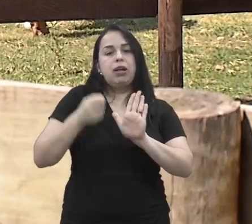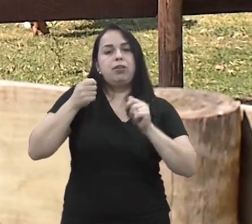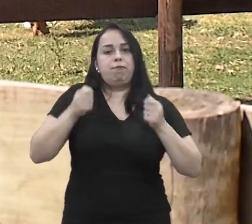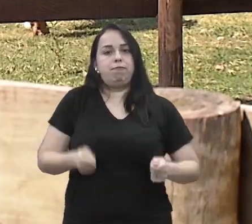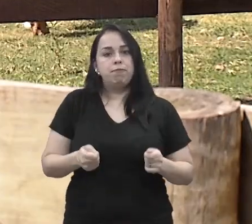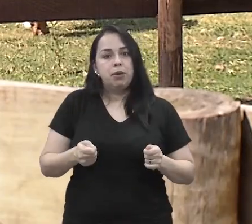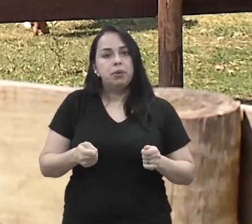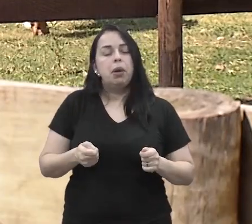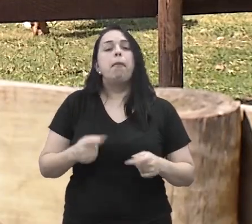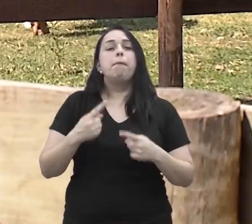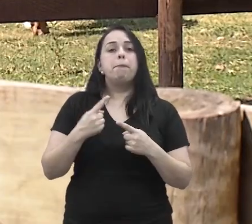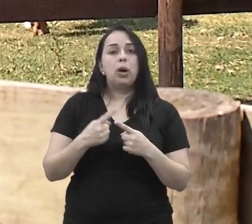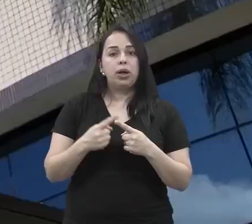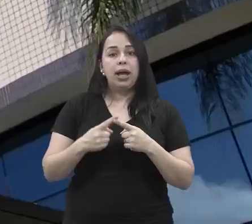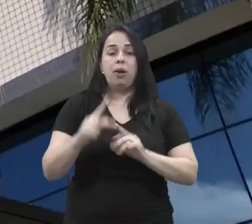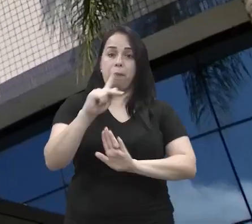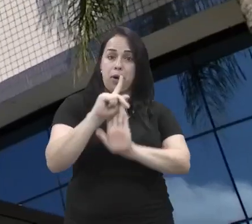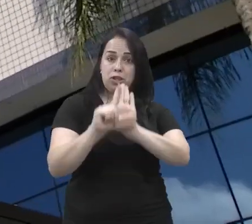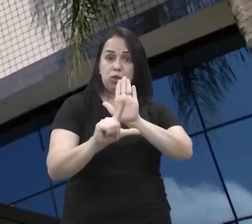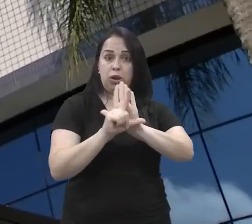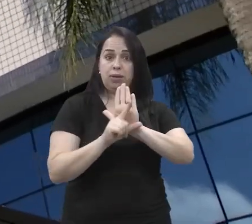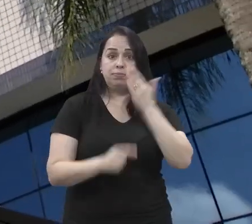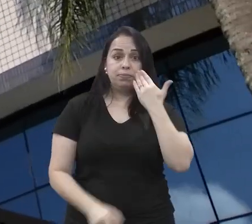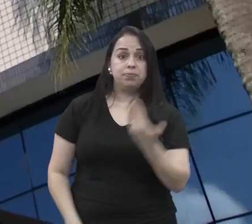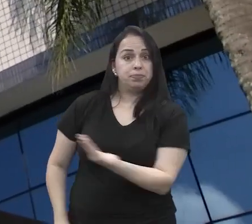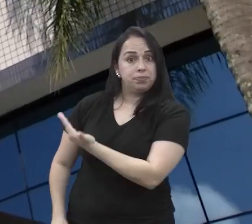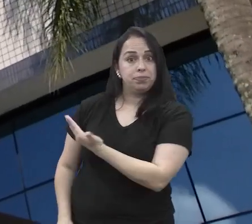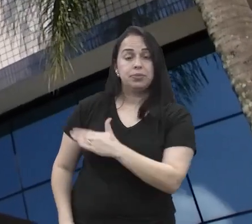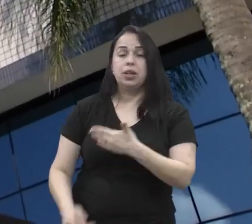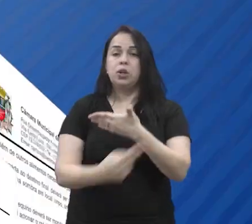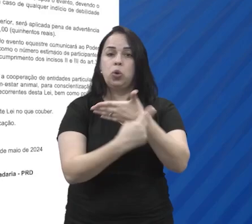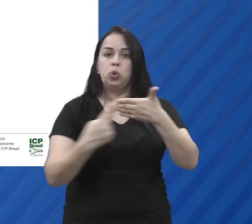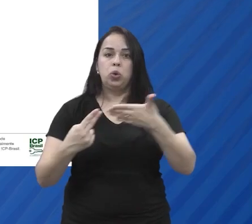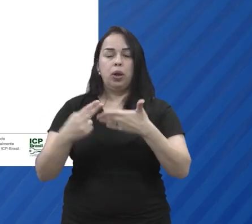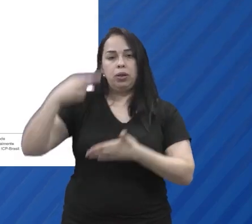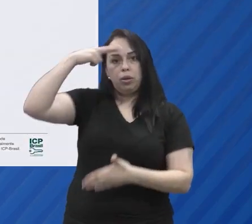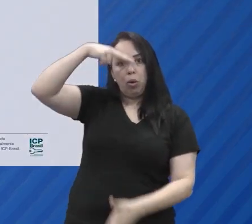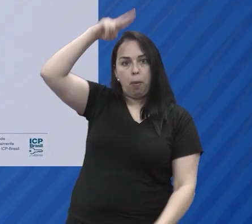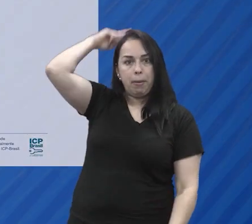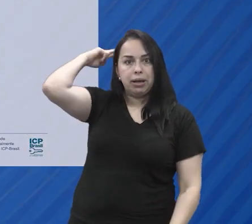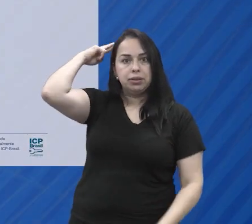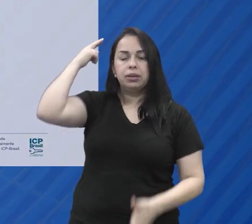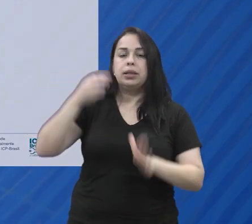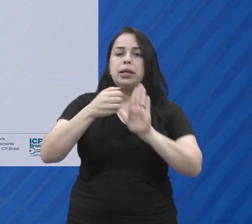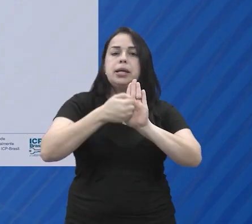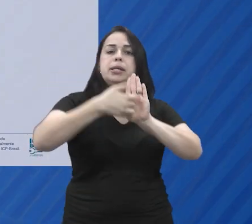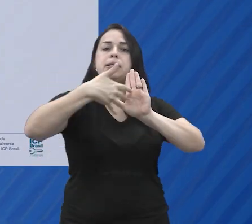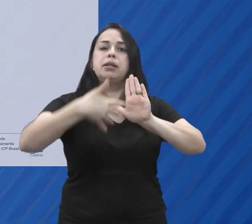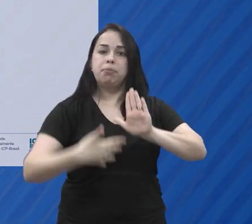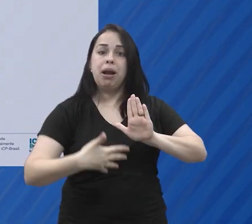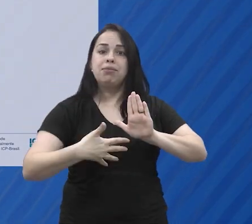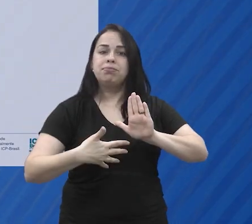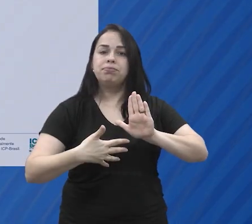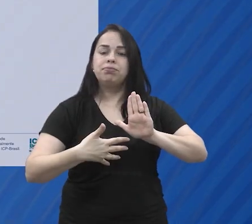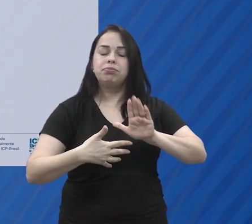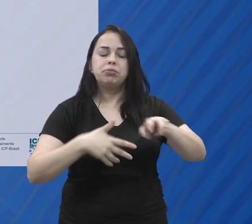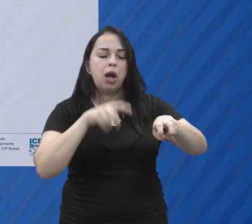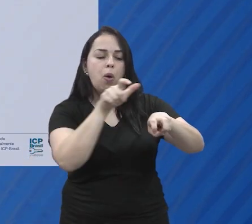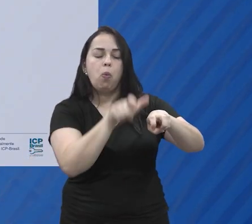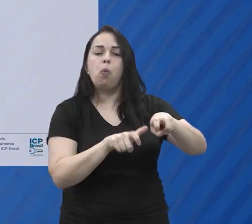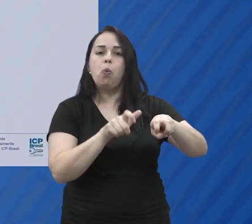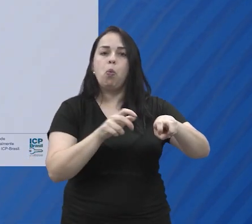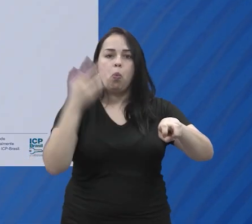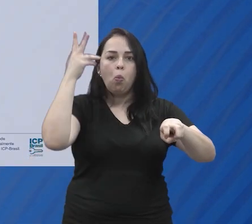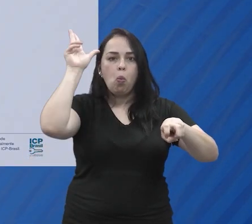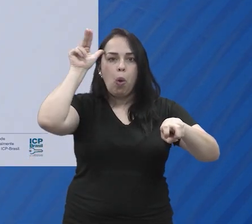Campos terão regras mais rígidas. É que a Câmara Municipal aprovou um projeto de lei de autoria do vereador Robertinho da Padaria, que